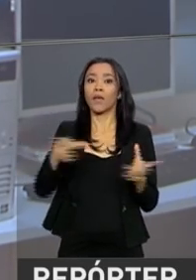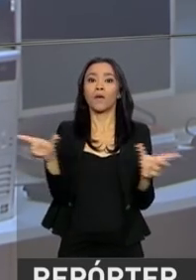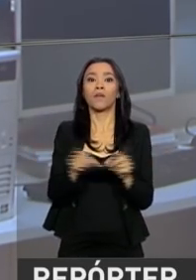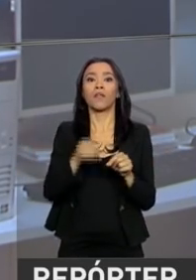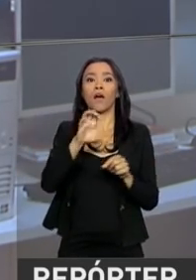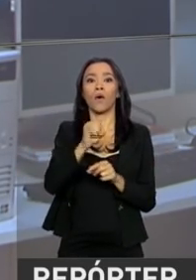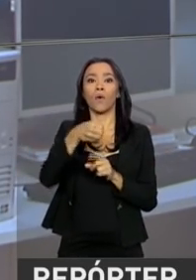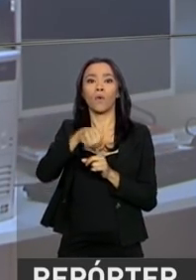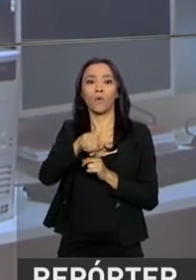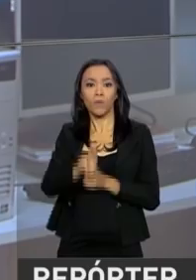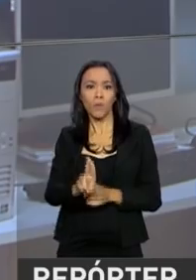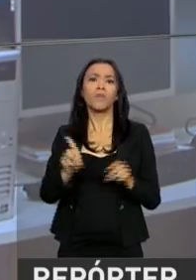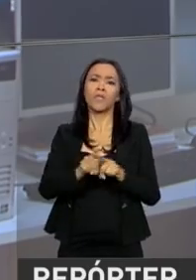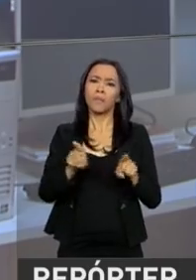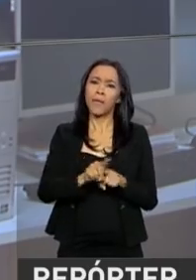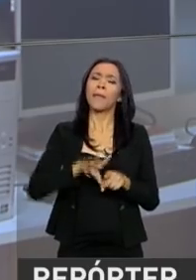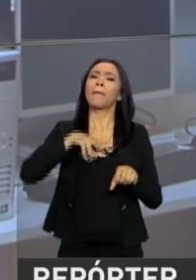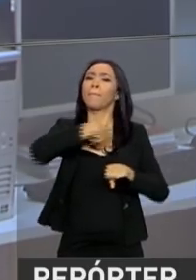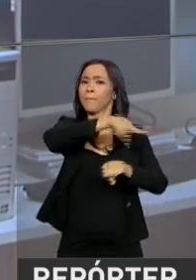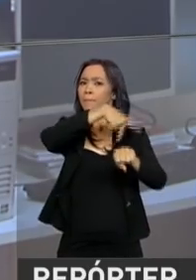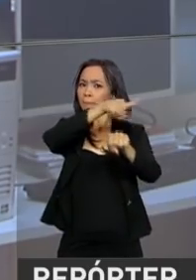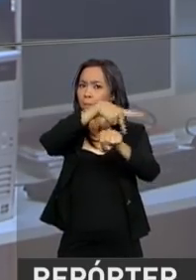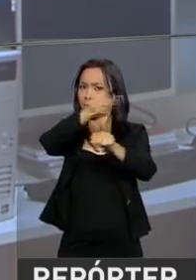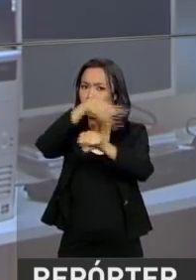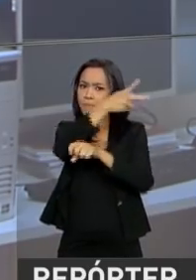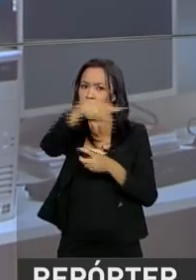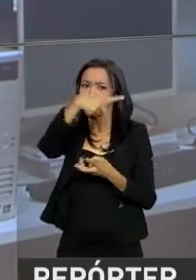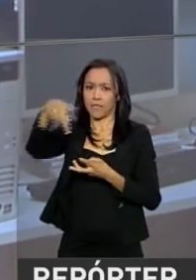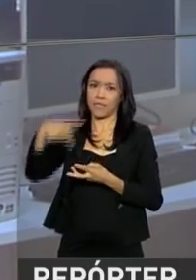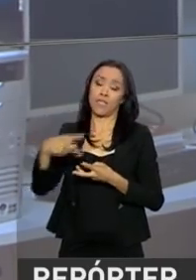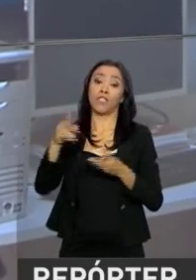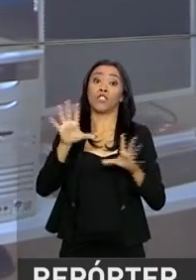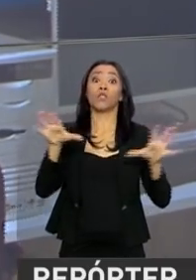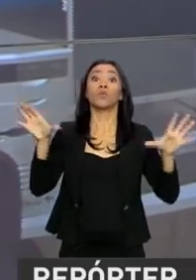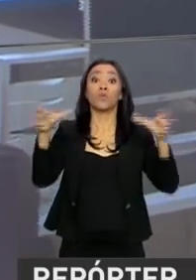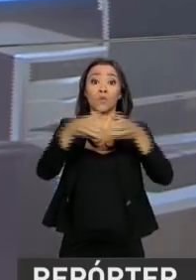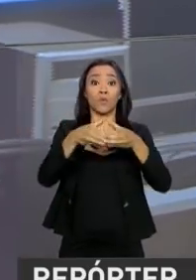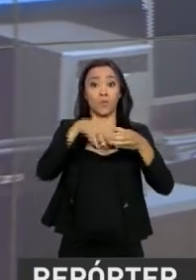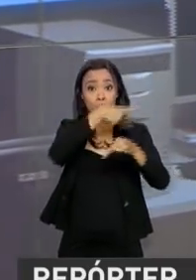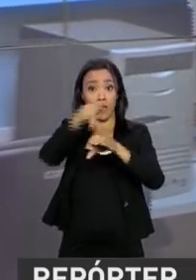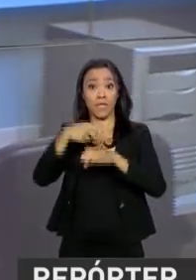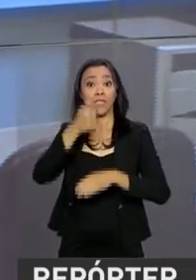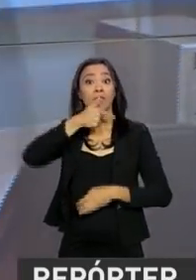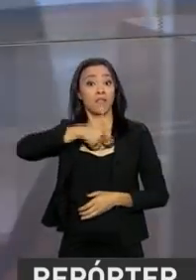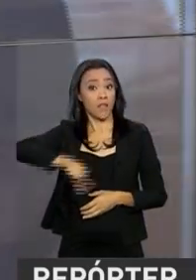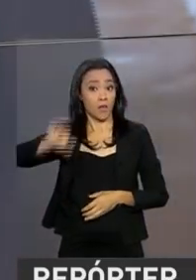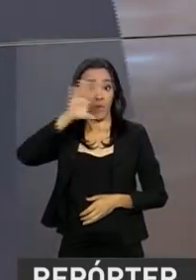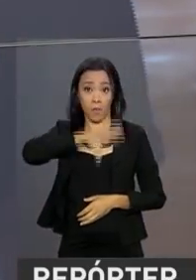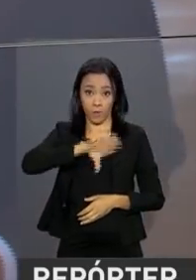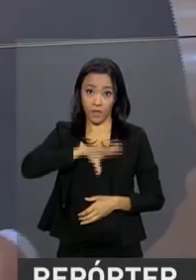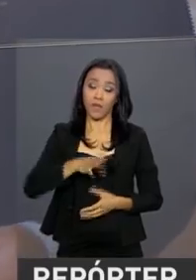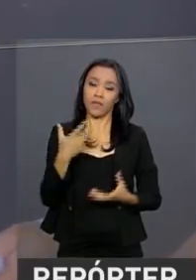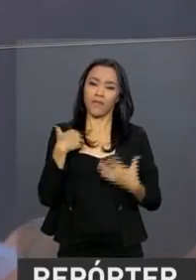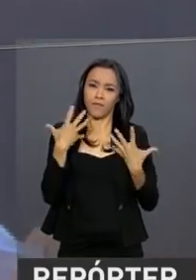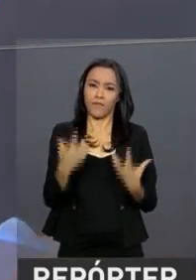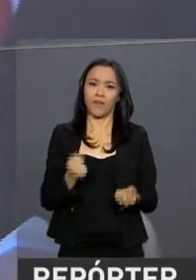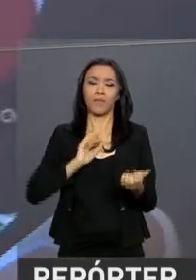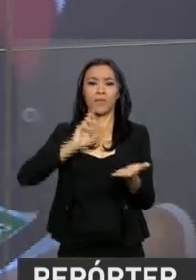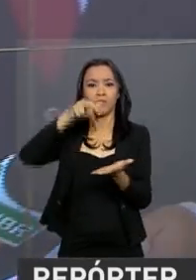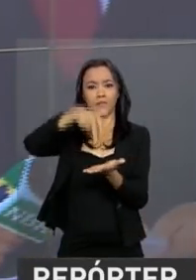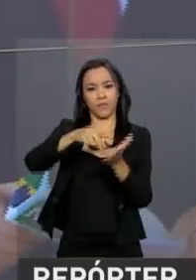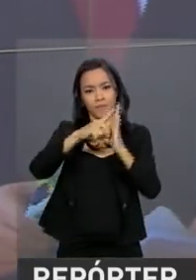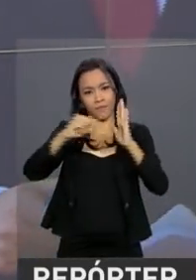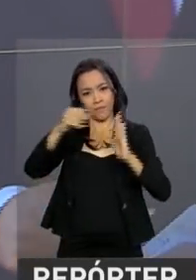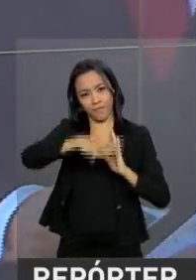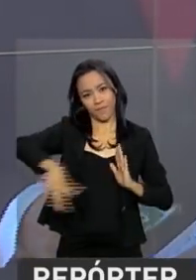e também os presidentes dos Países de Língua Portuguesa Vamos conversar agora ao vivo com o repórter João Pedro Neto que está no Palácio do Planalto